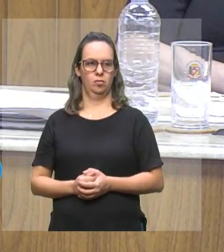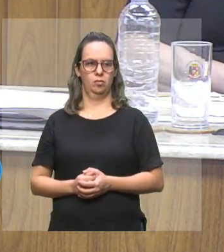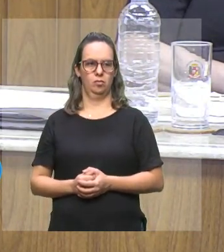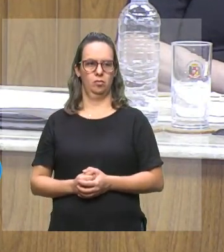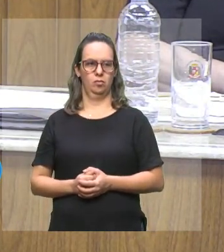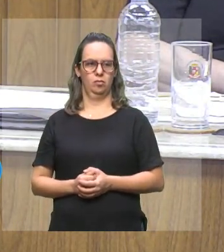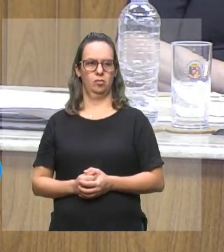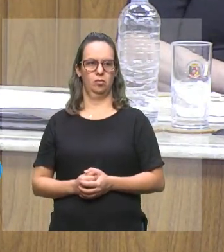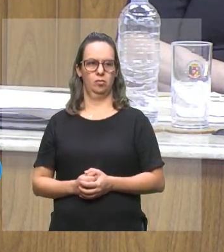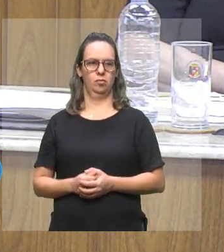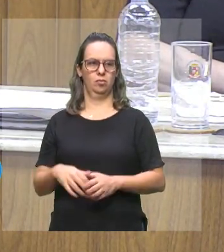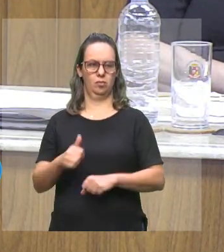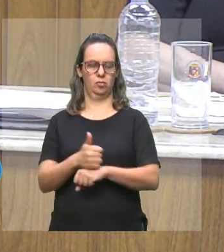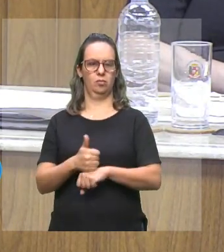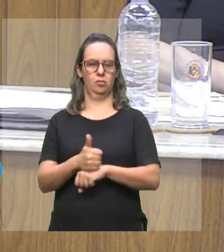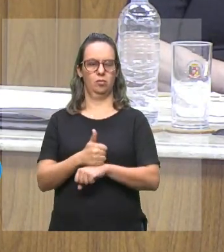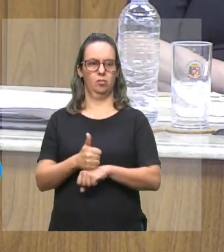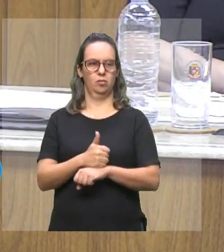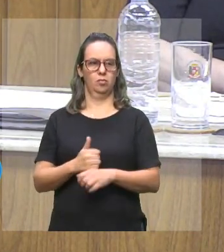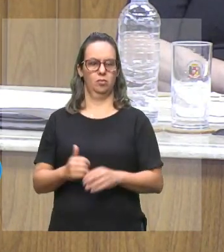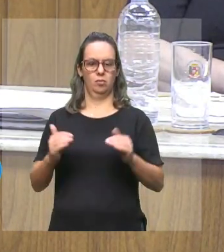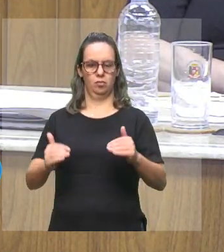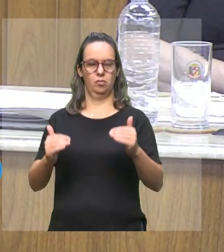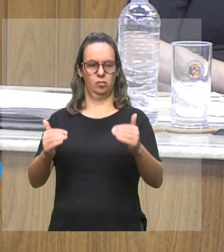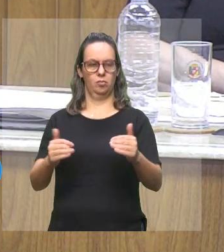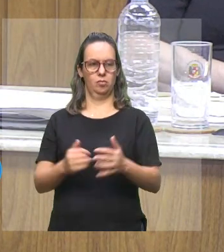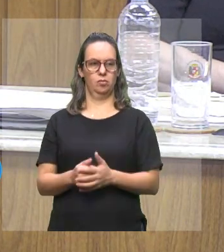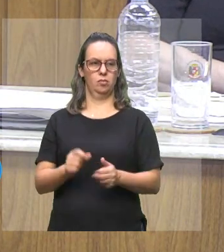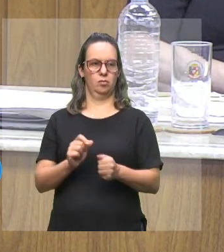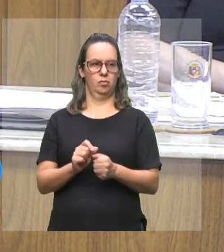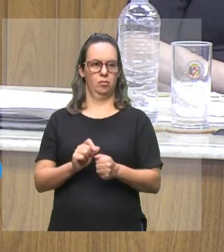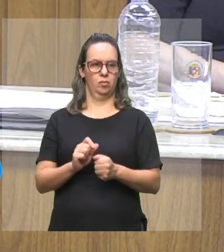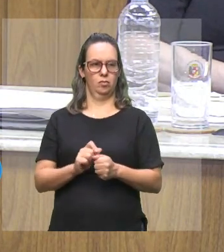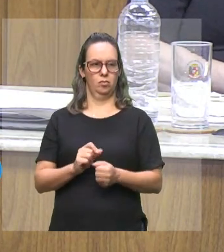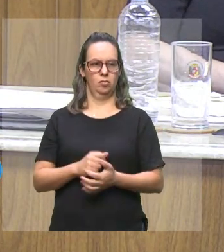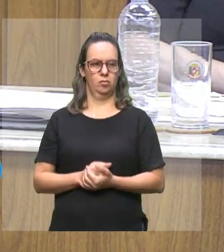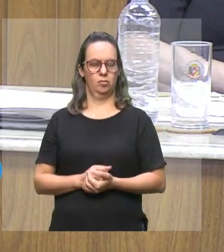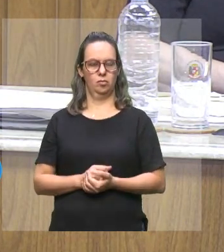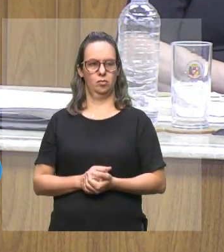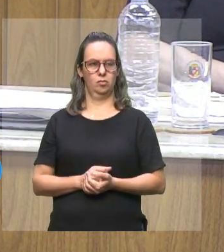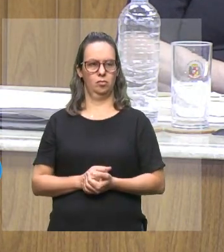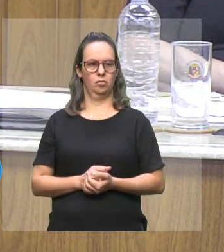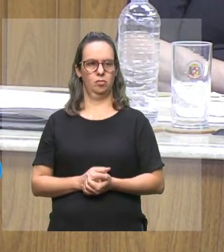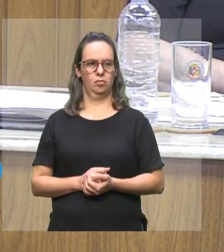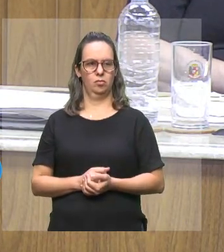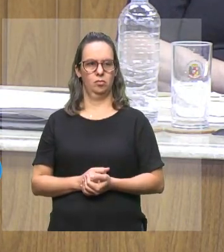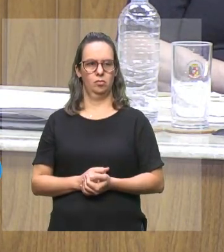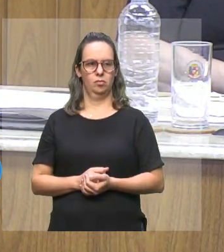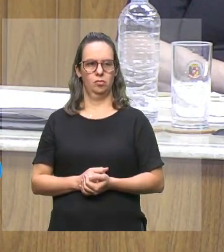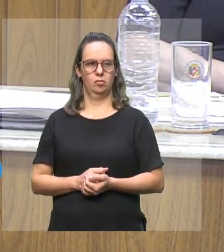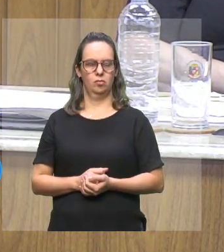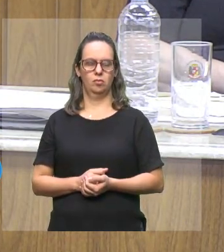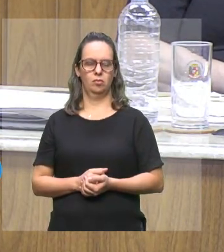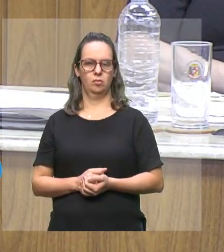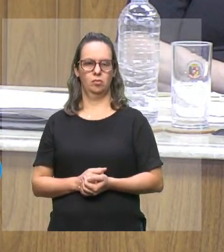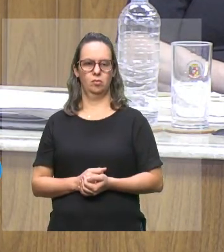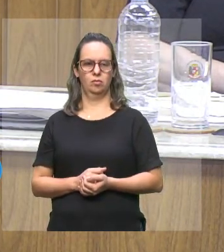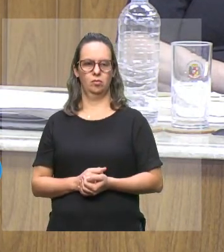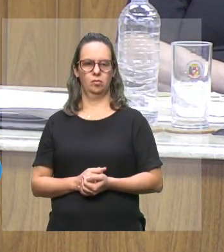o profissional do Tribunal de Contas fez a respeito de uma conta de uma Câmara